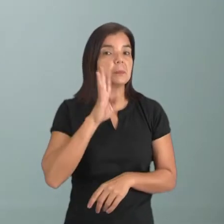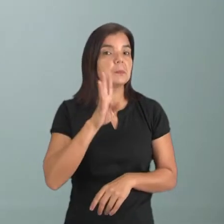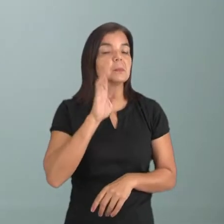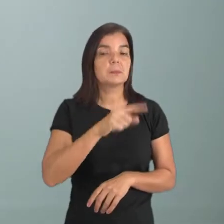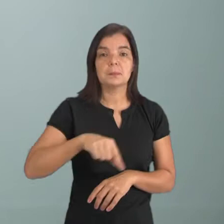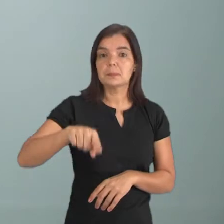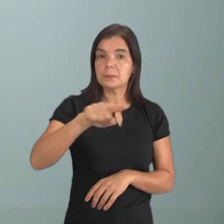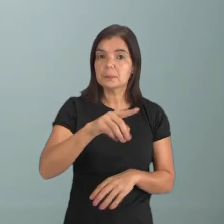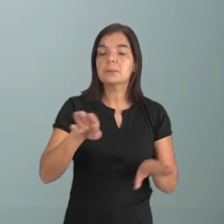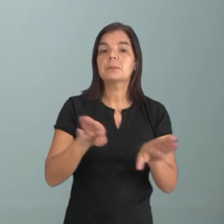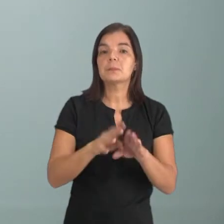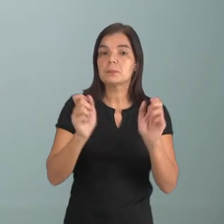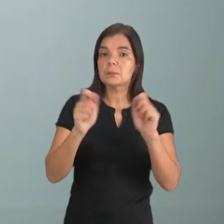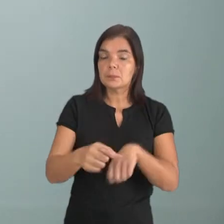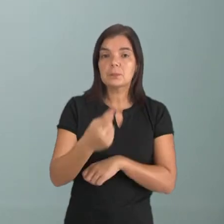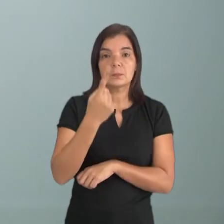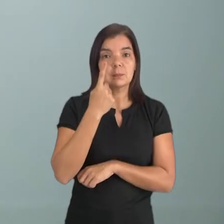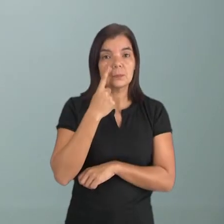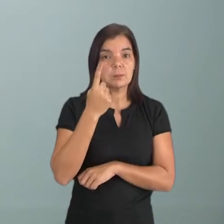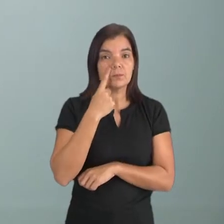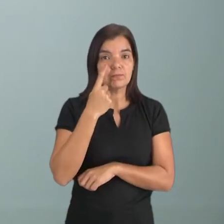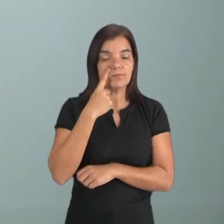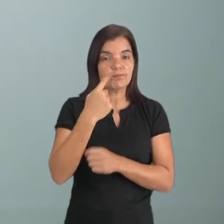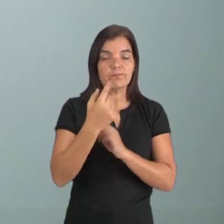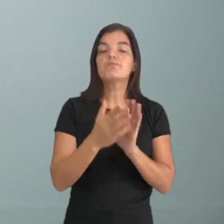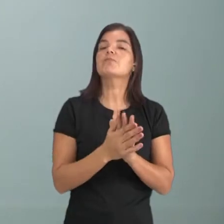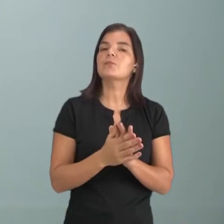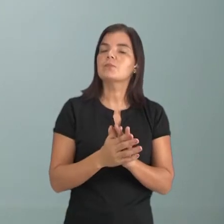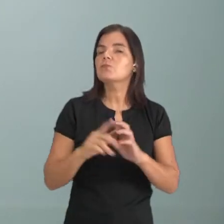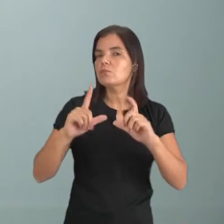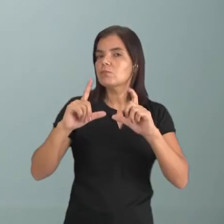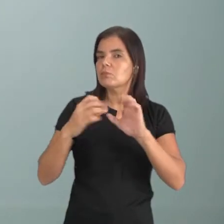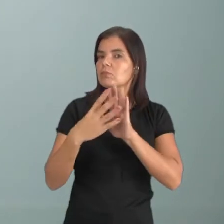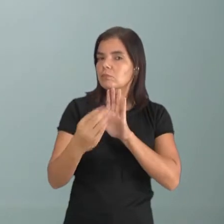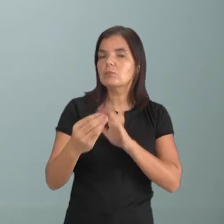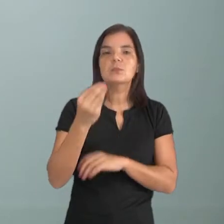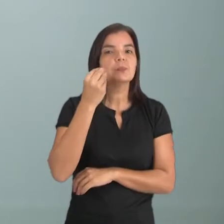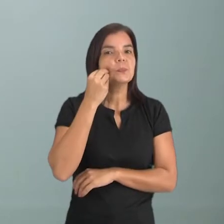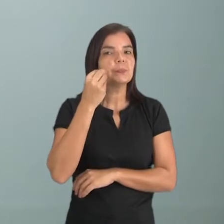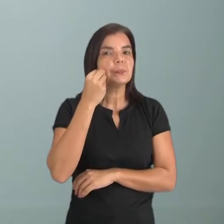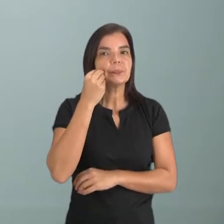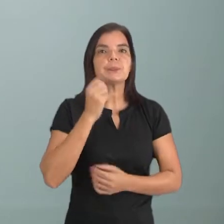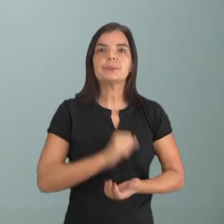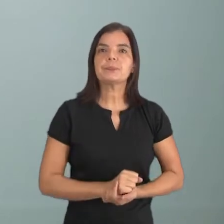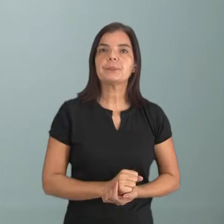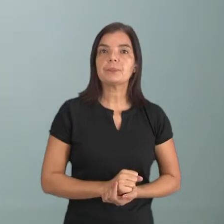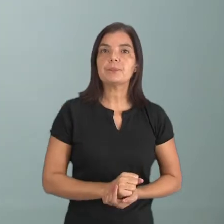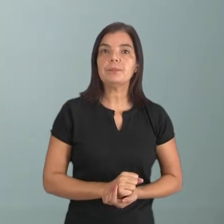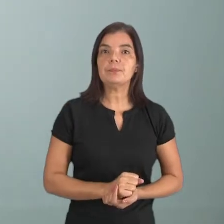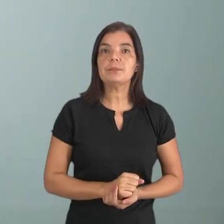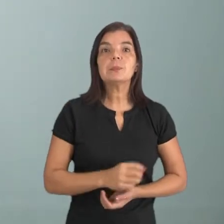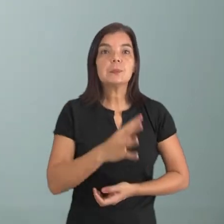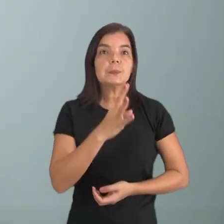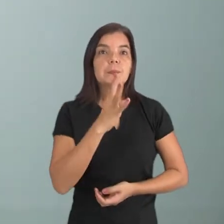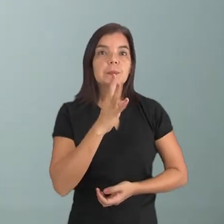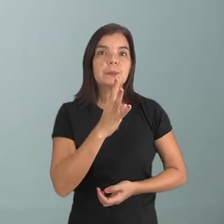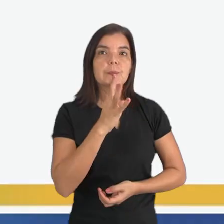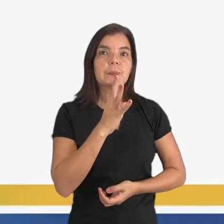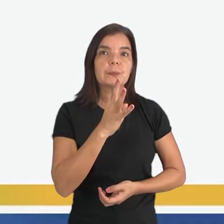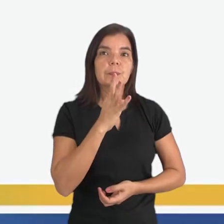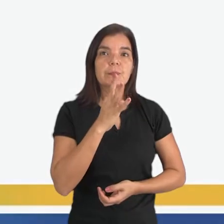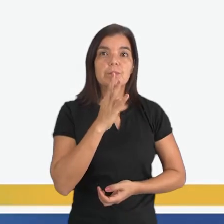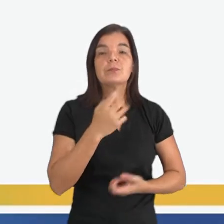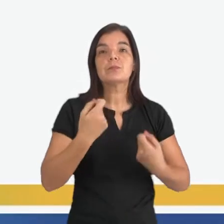interessante que vocês puderem estar fazendo um print para depois, posterior, fazer um teste. Tá? Reconhecer a necessidade